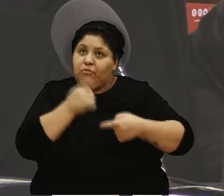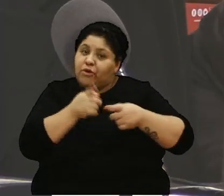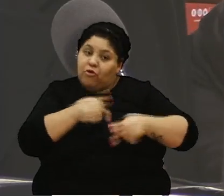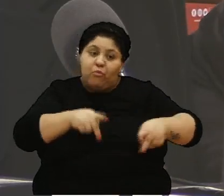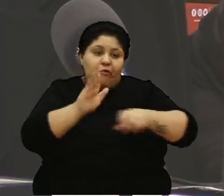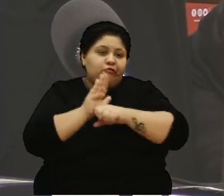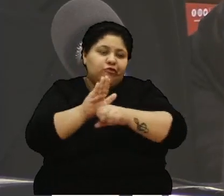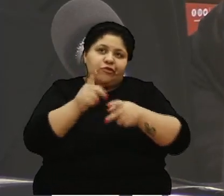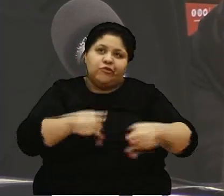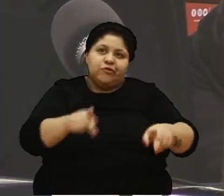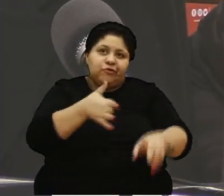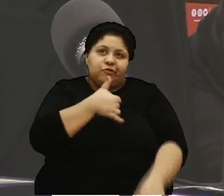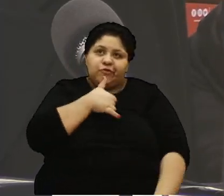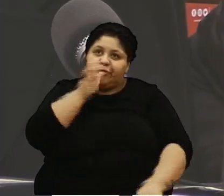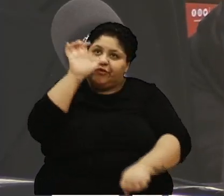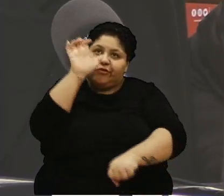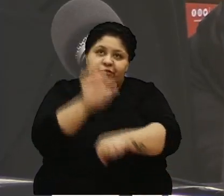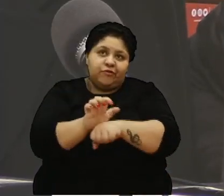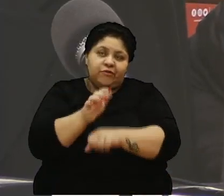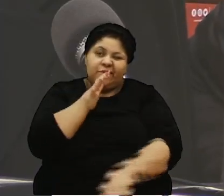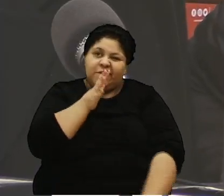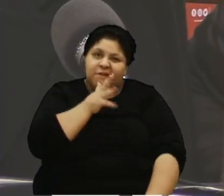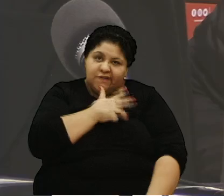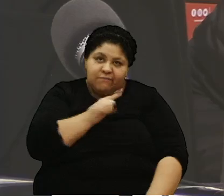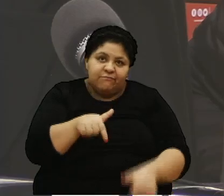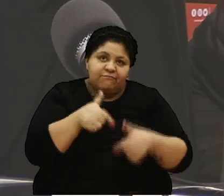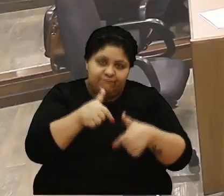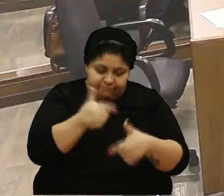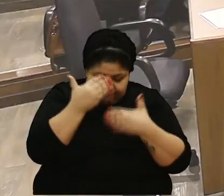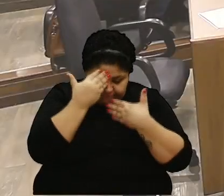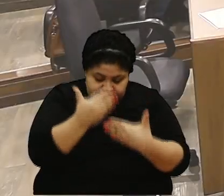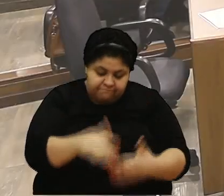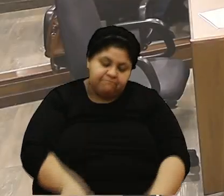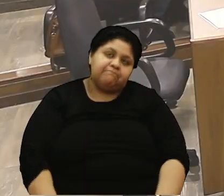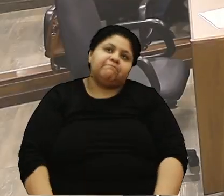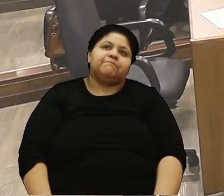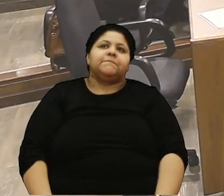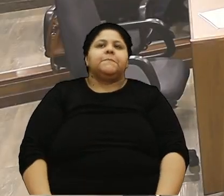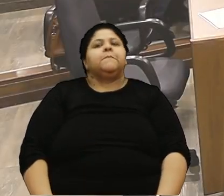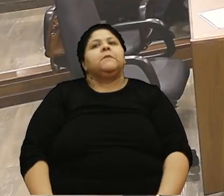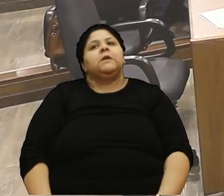povo. Infelizmente o Estado ele é muito letárgico para agir. Obrigado.